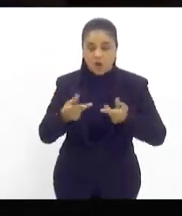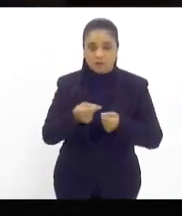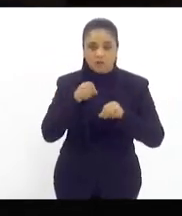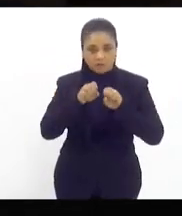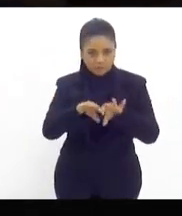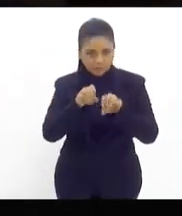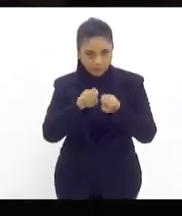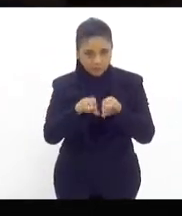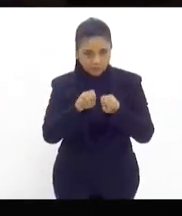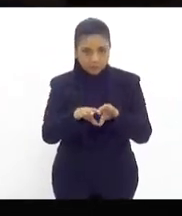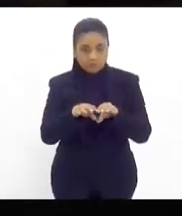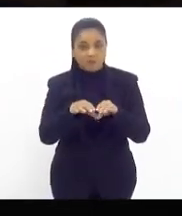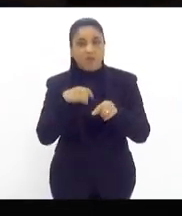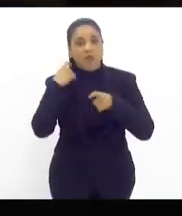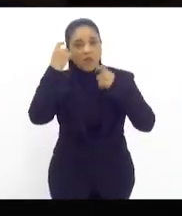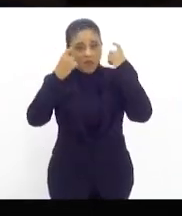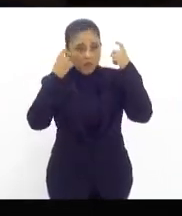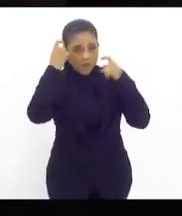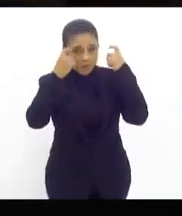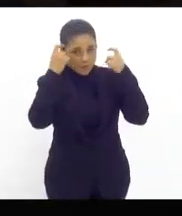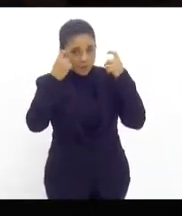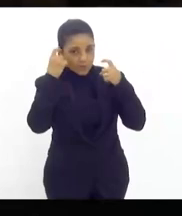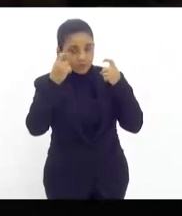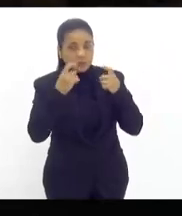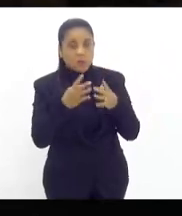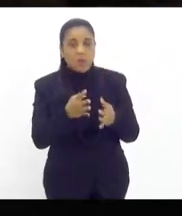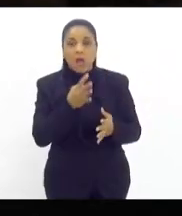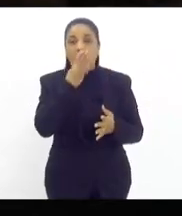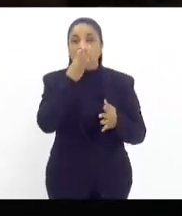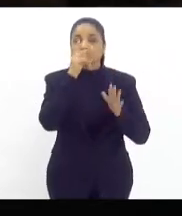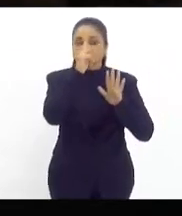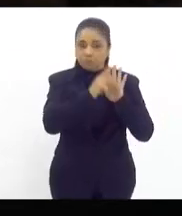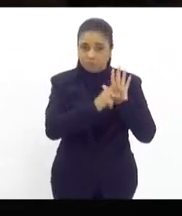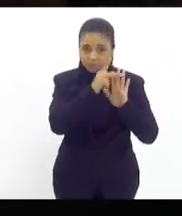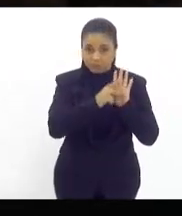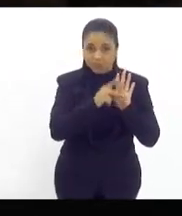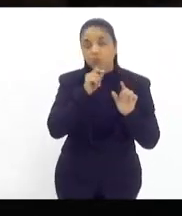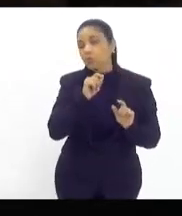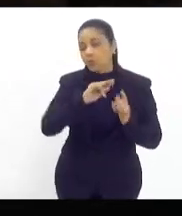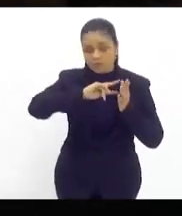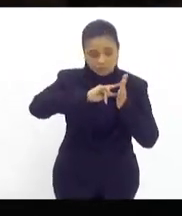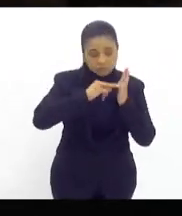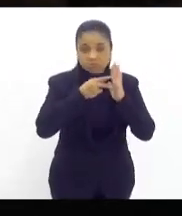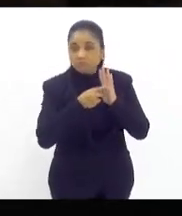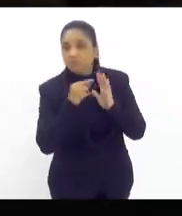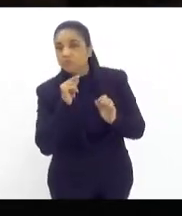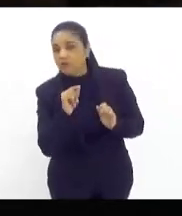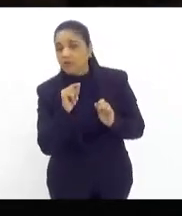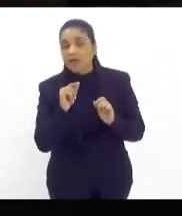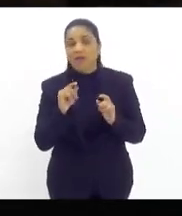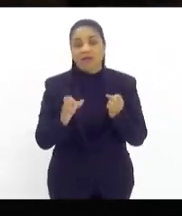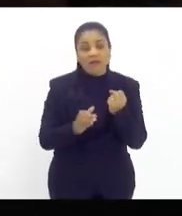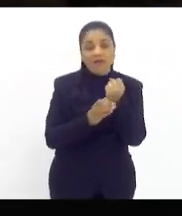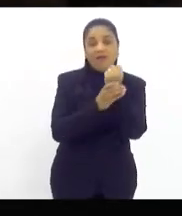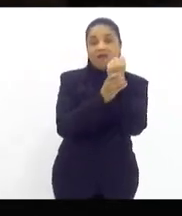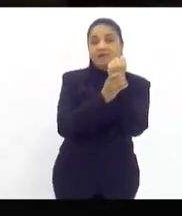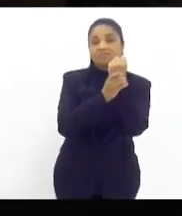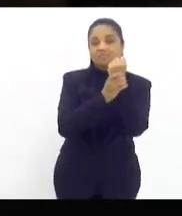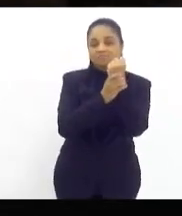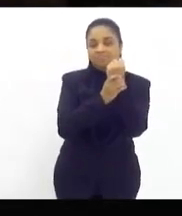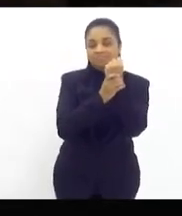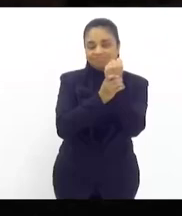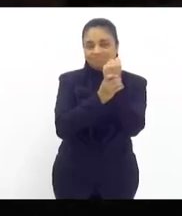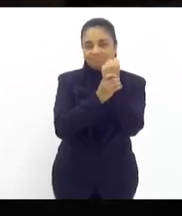preocupação apreciando esse projeto vai muito no sentido de garantir com que a segurança